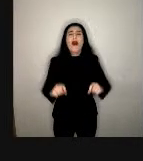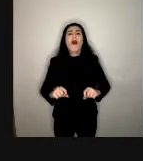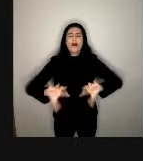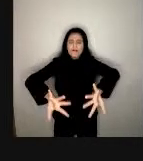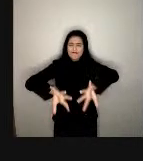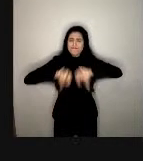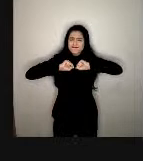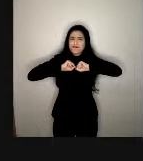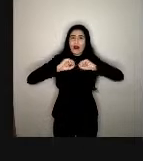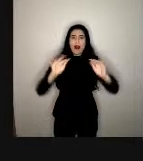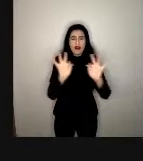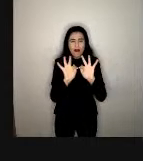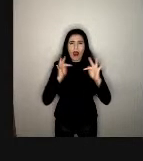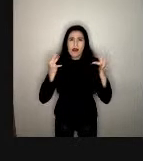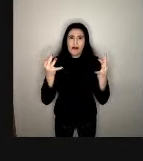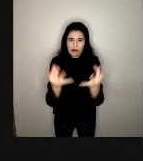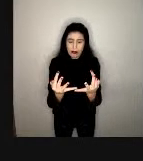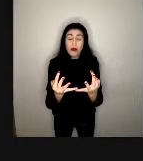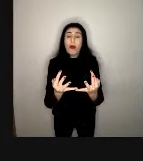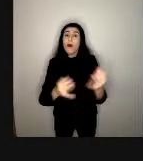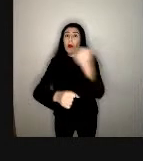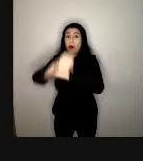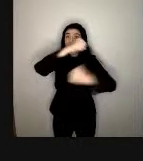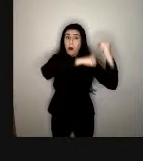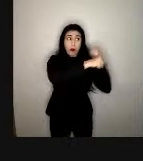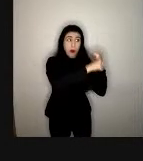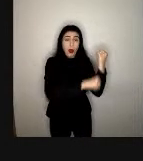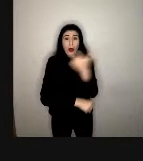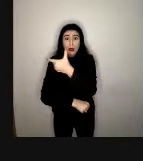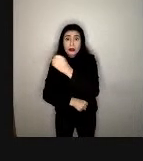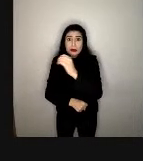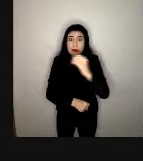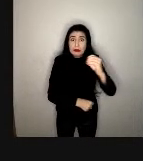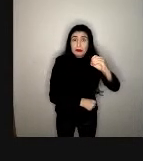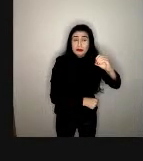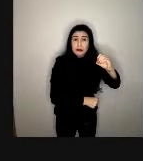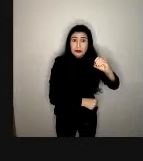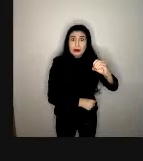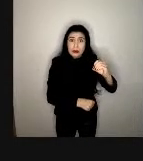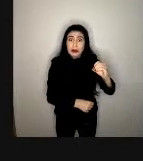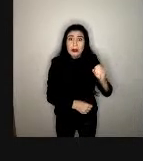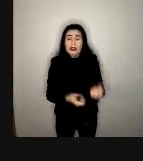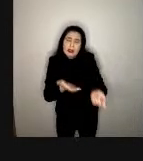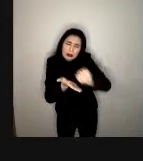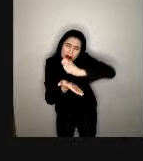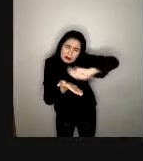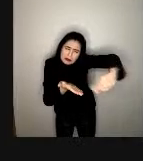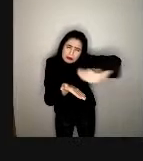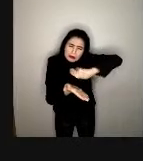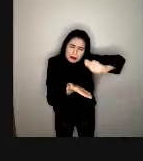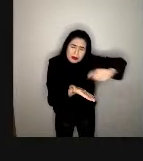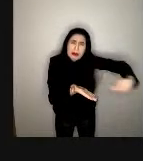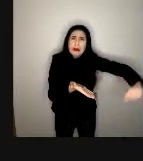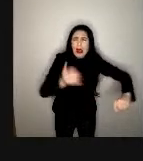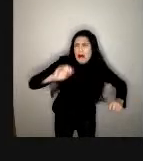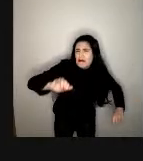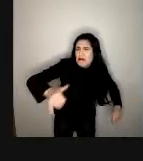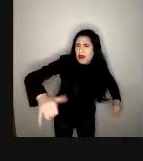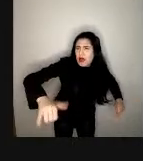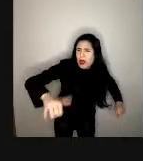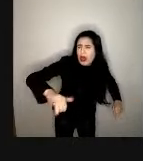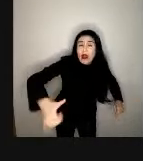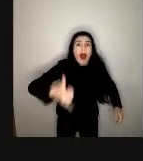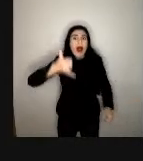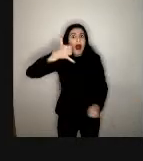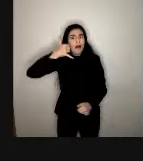né? Nos anos 2000, eu estava sentada na redação, escrevendo, aí tocou o telefone.